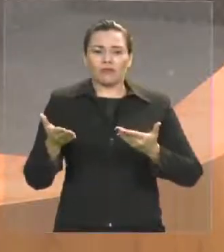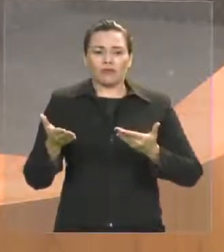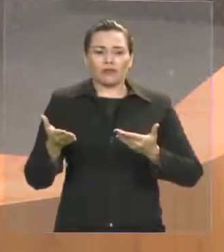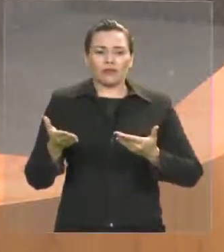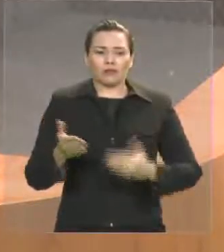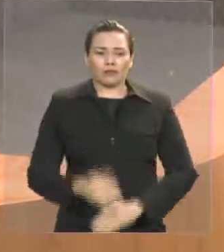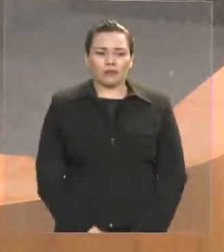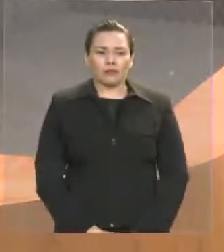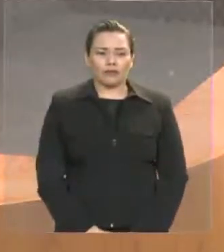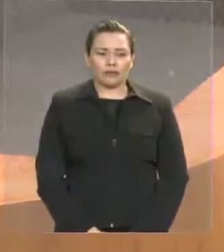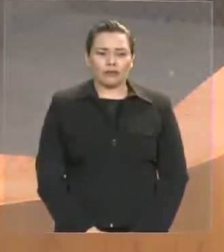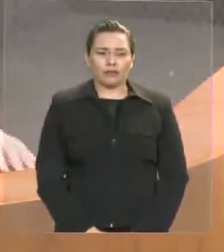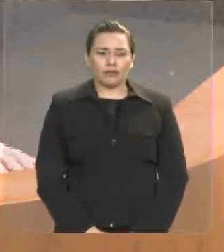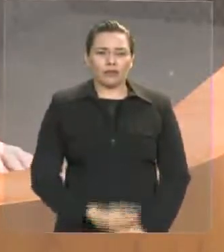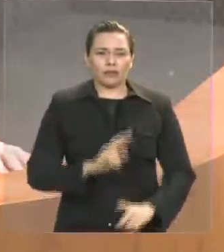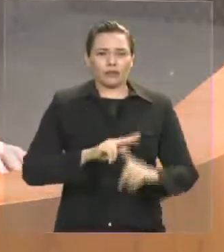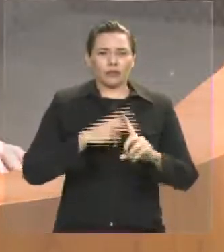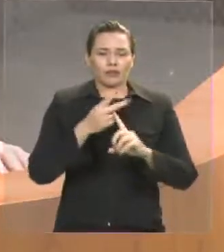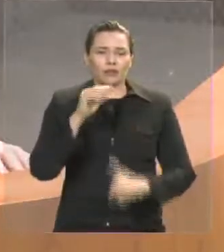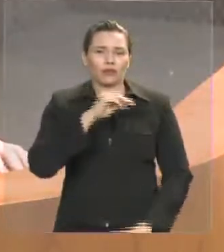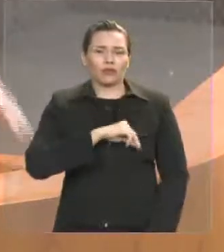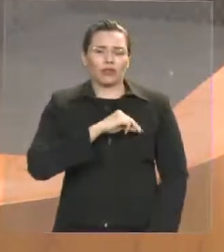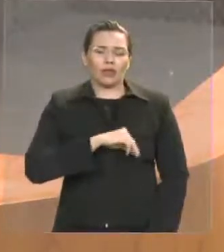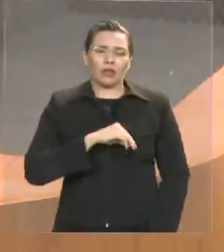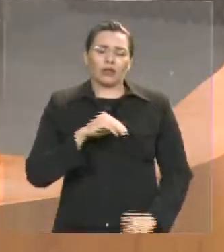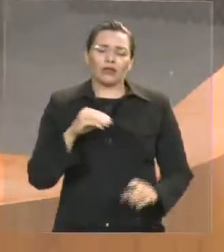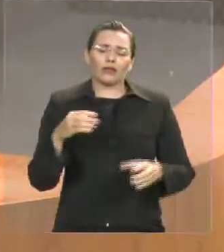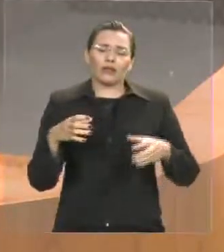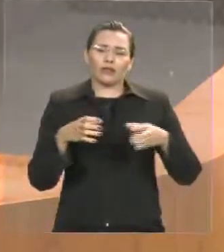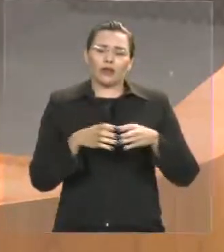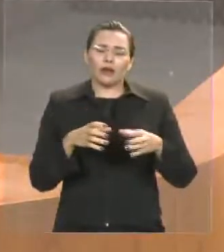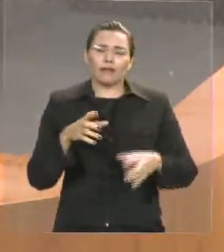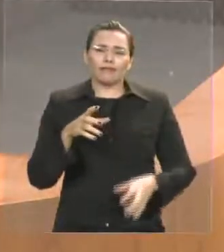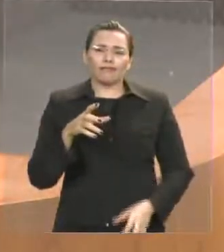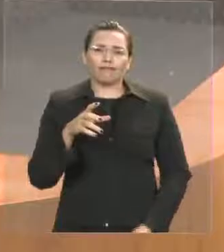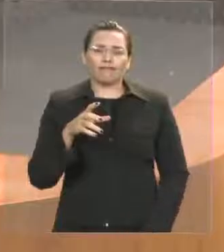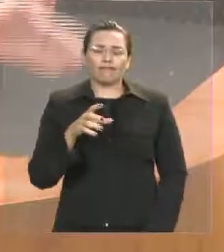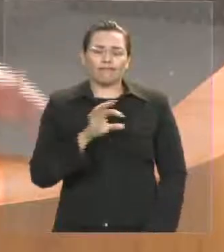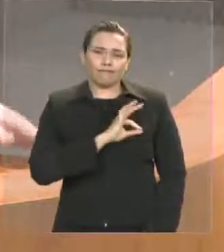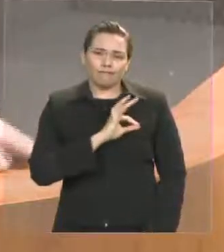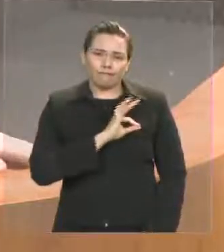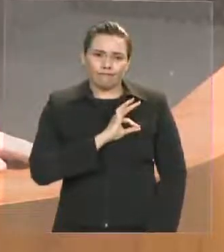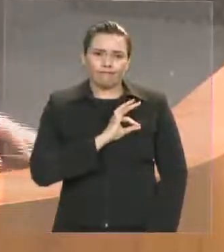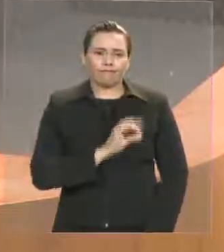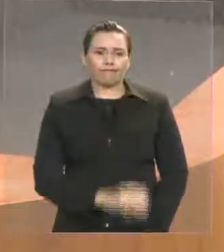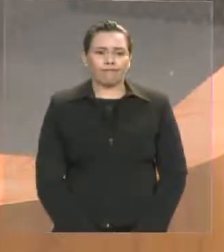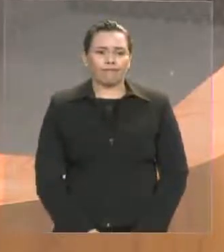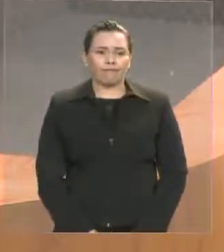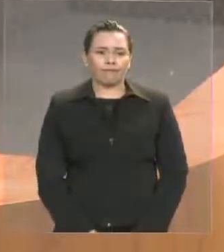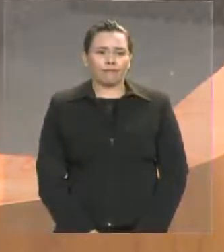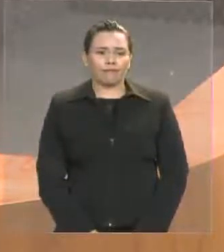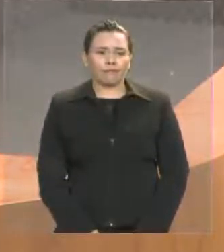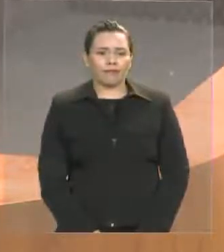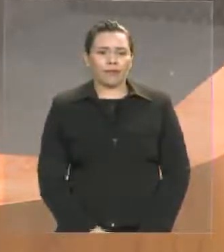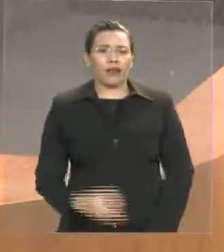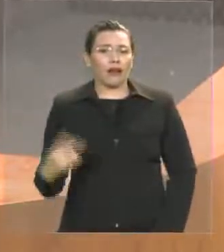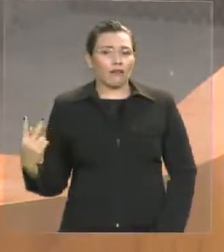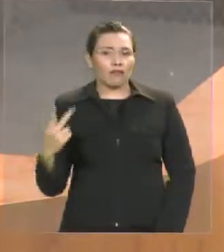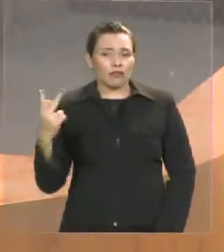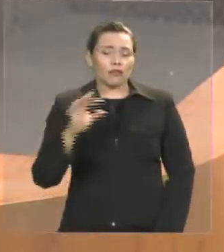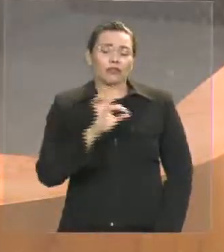A progressão dos PMs, deputado Andréia. É outro que agora mesmo, agora há pouco ouvi. Valorização da